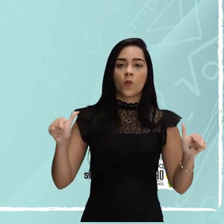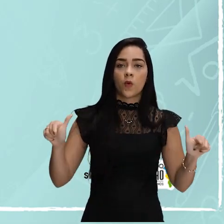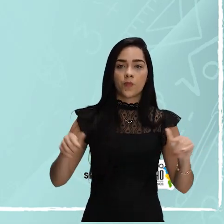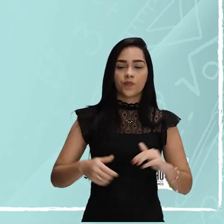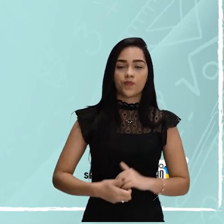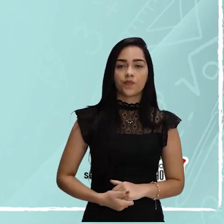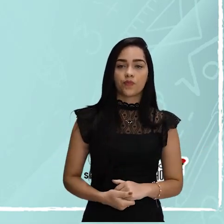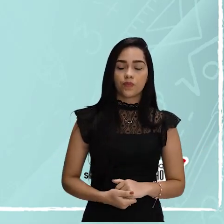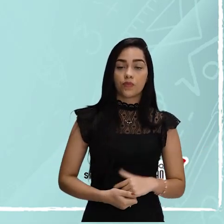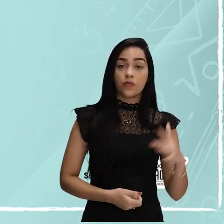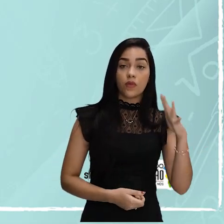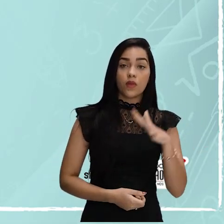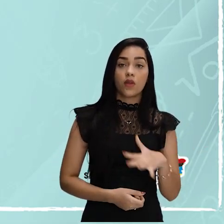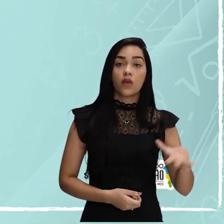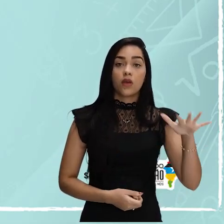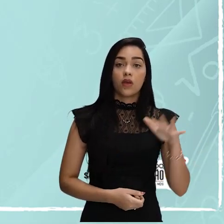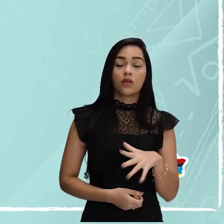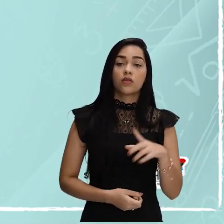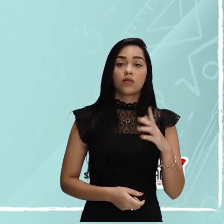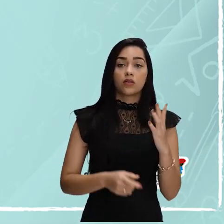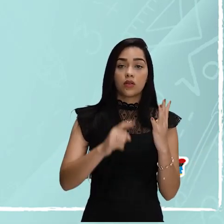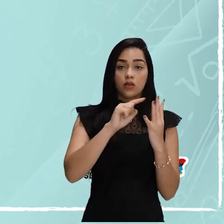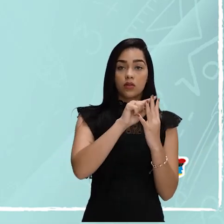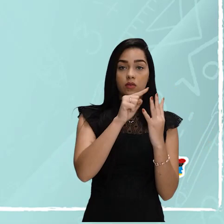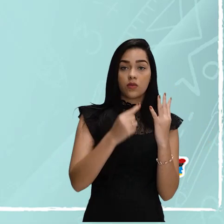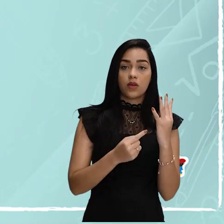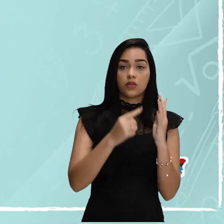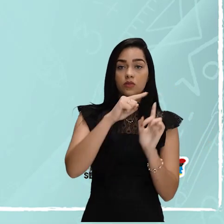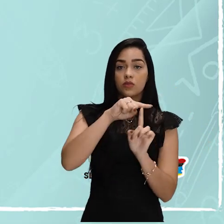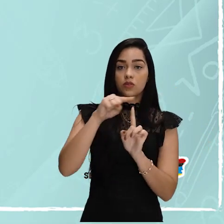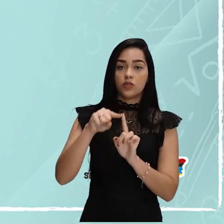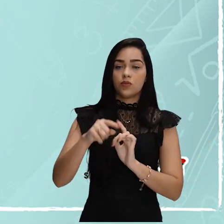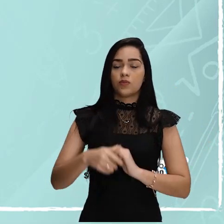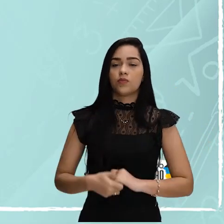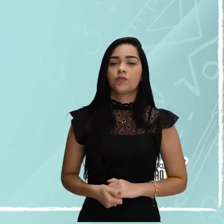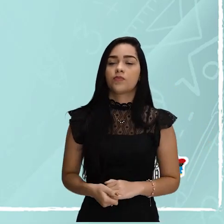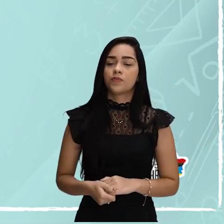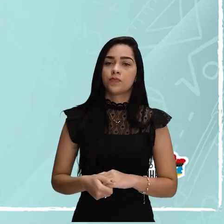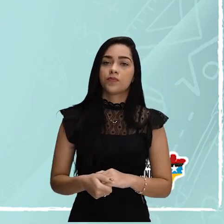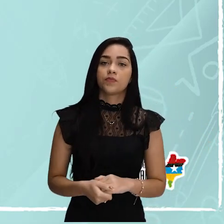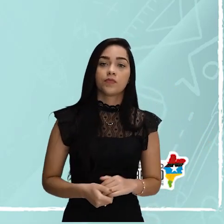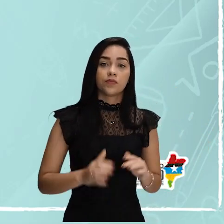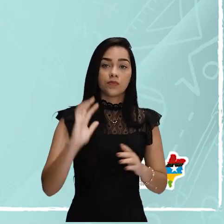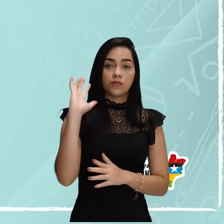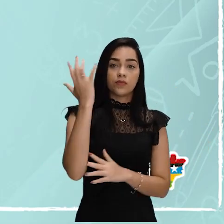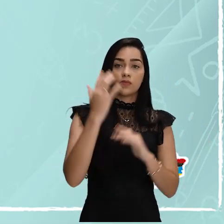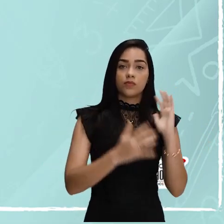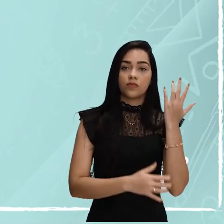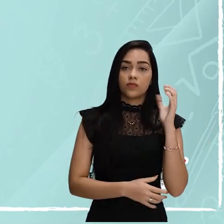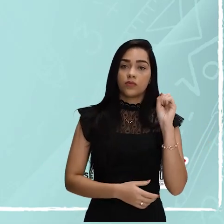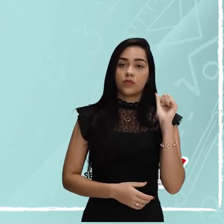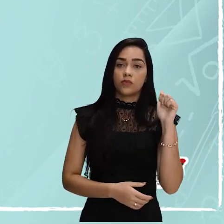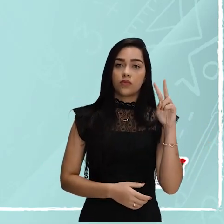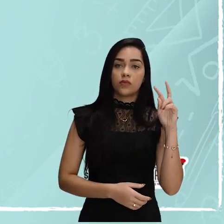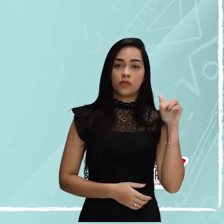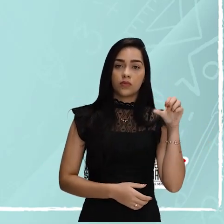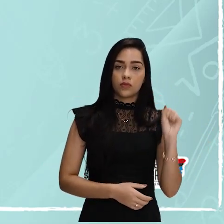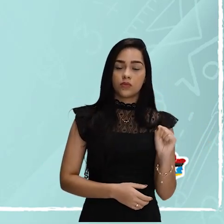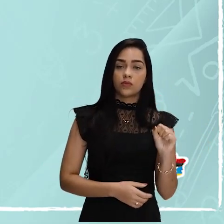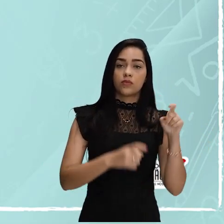Então, os ambientes terrestres são divididos em 4 tipos de biócoros: florestas,